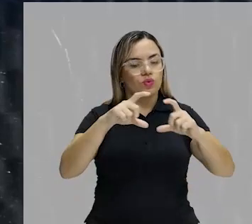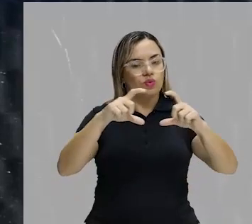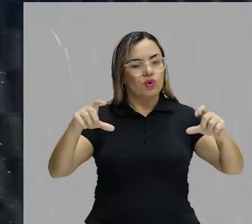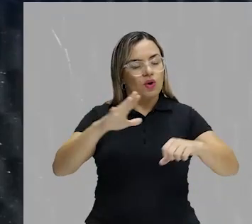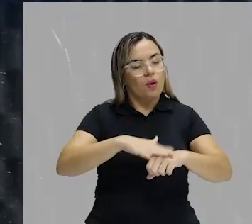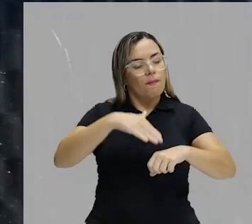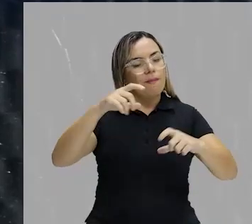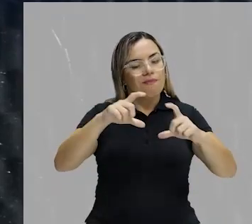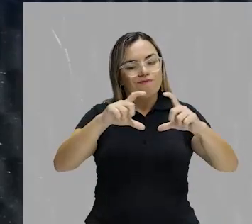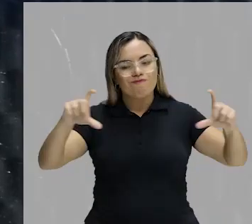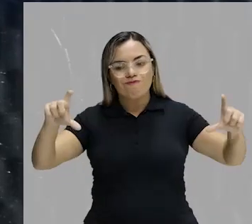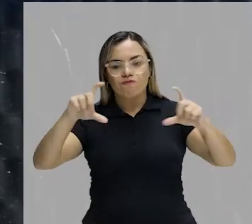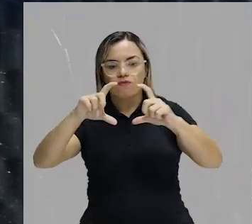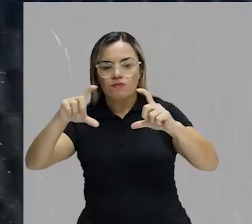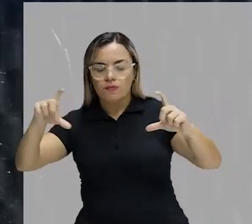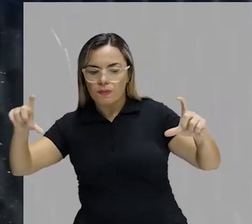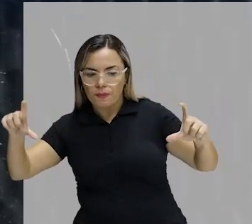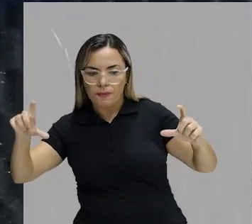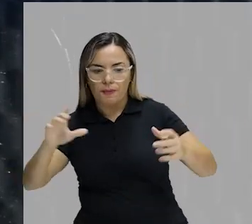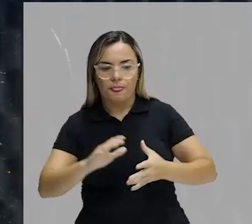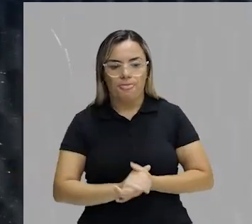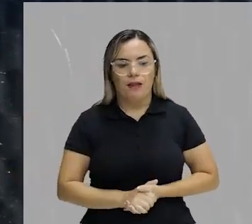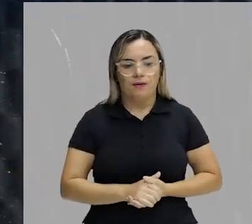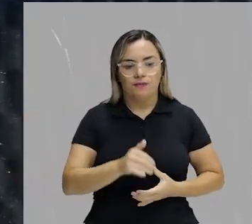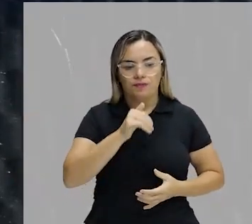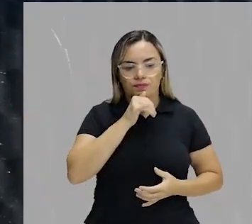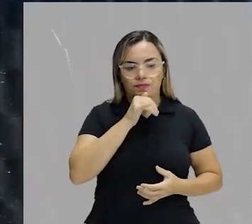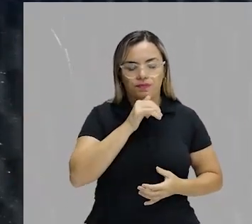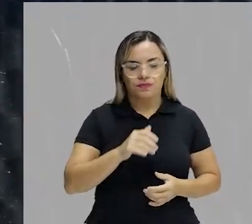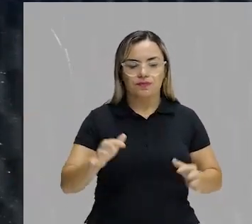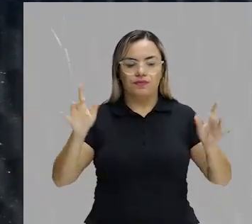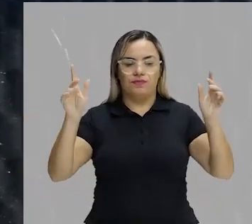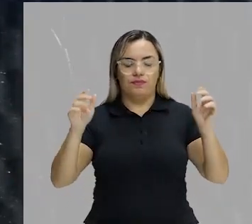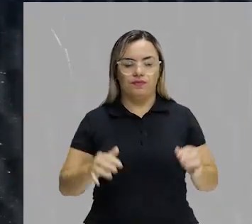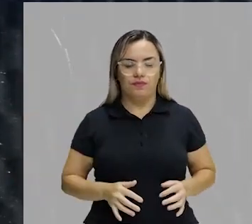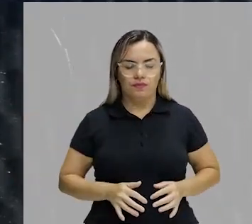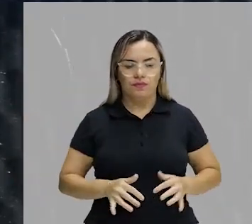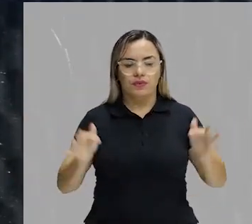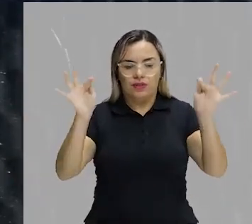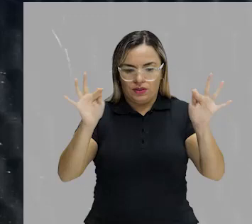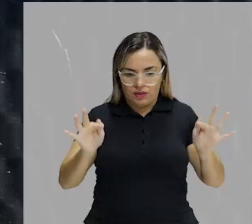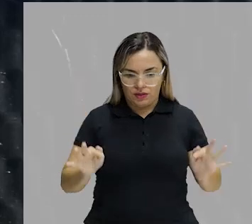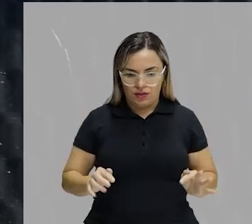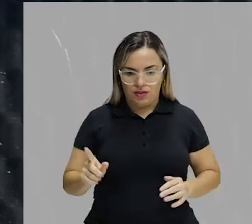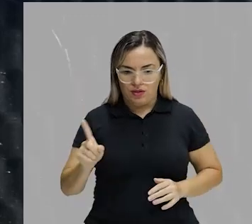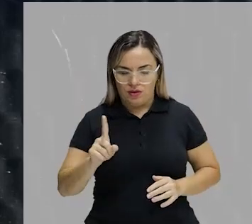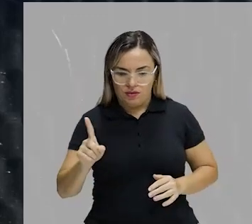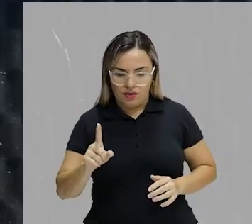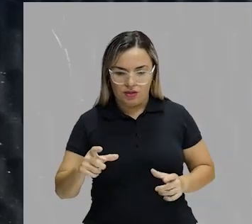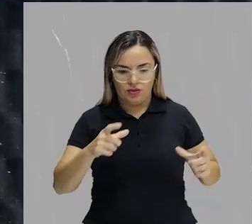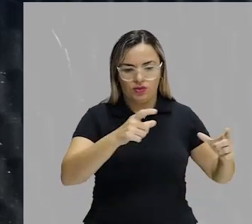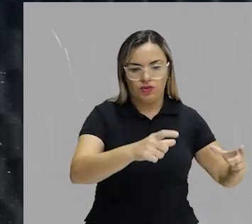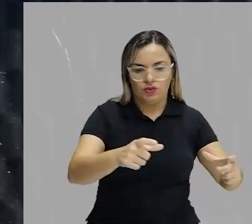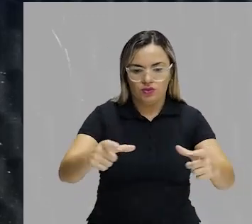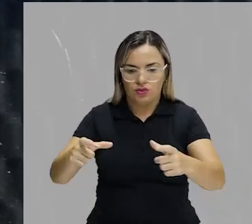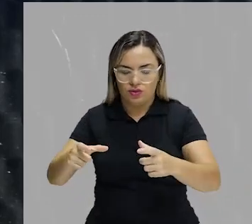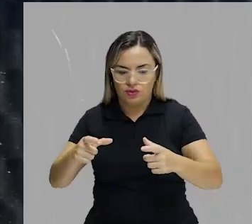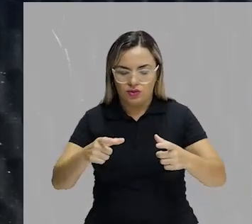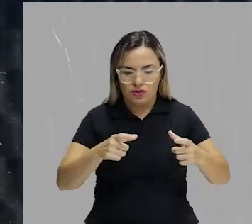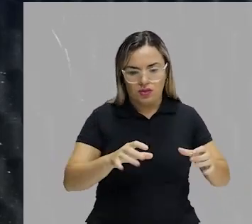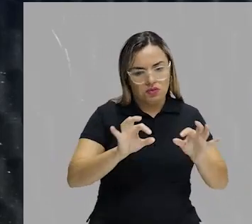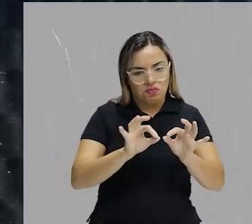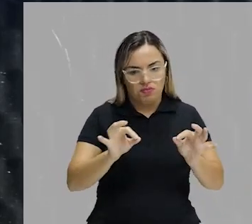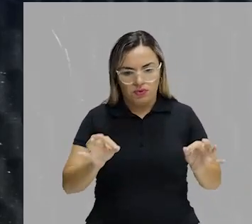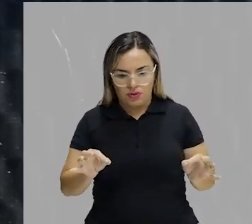A felicidade não é uma questão de geografia. Aqui eu tenho uma frase composta